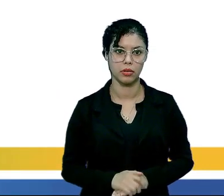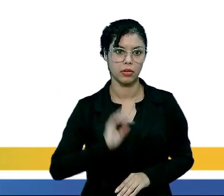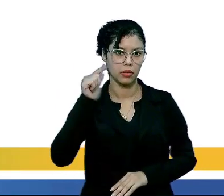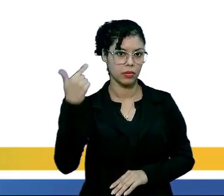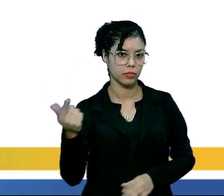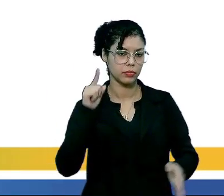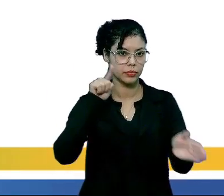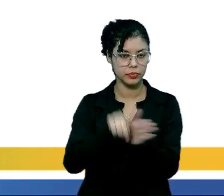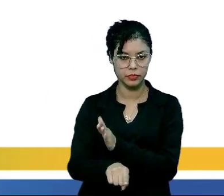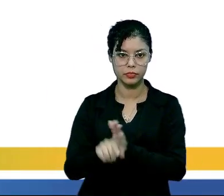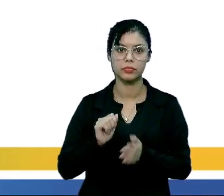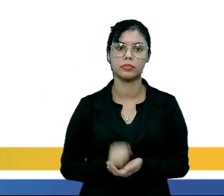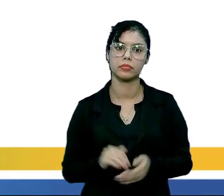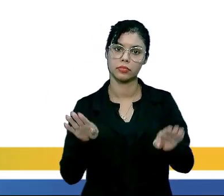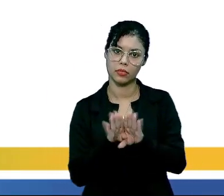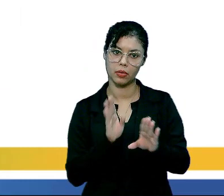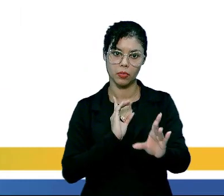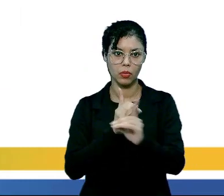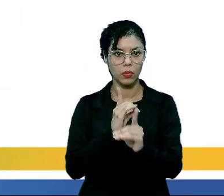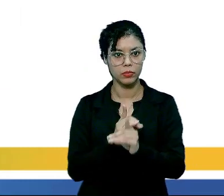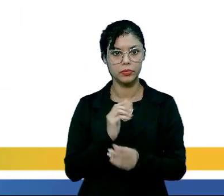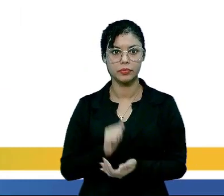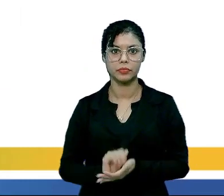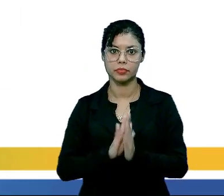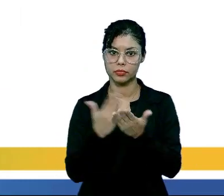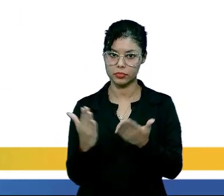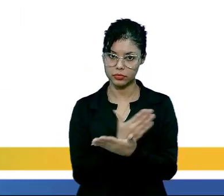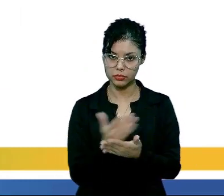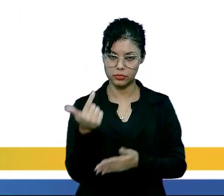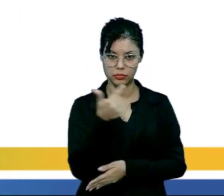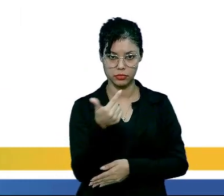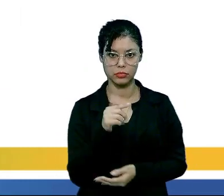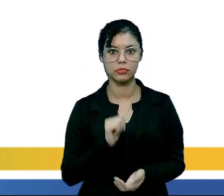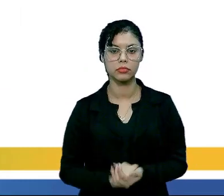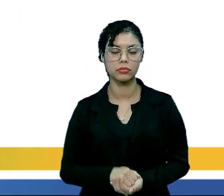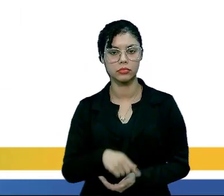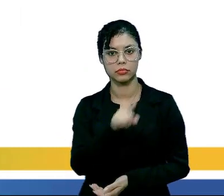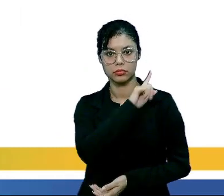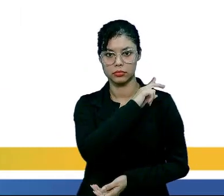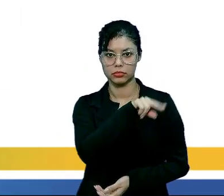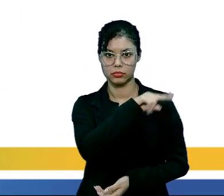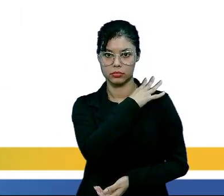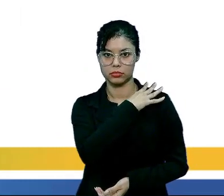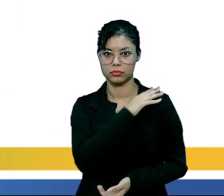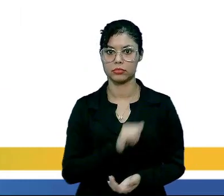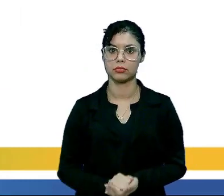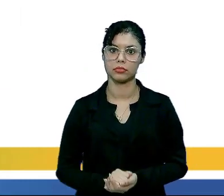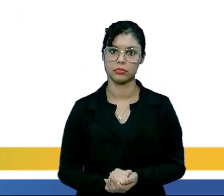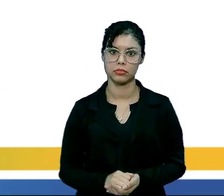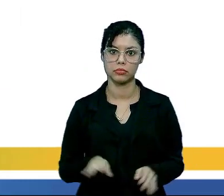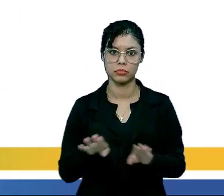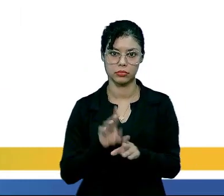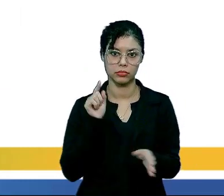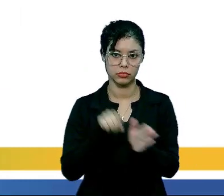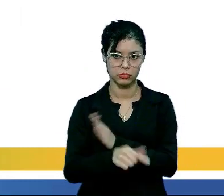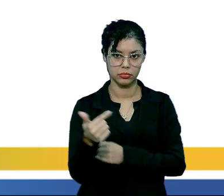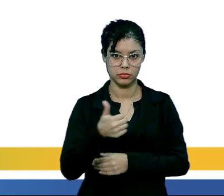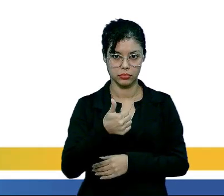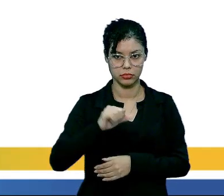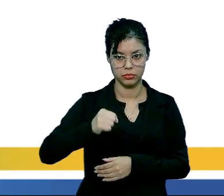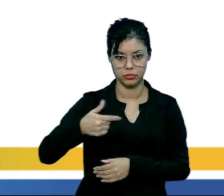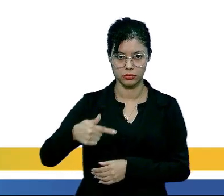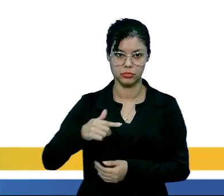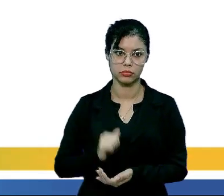A próxima questão, ela também é encontrada no livro 2, é a questão 2, que está na página 187. A questão vai